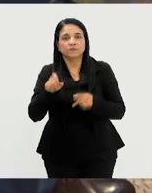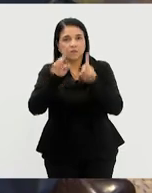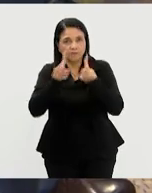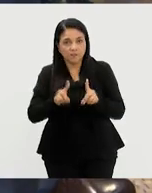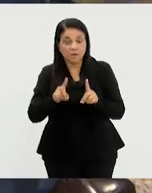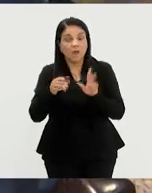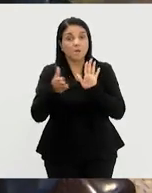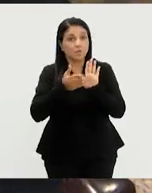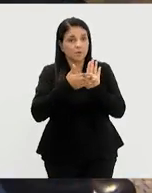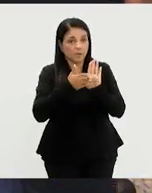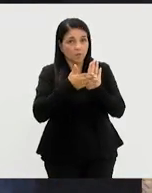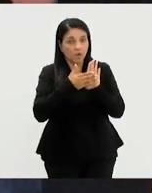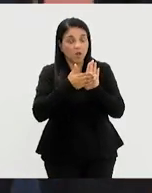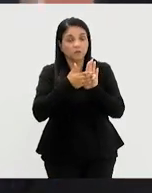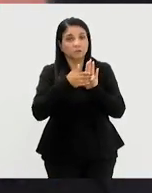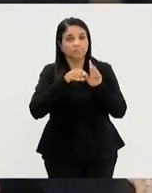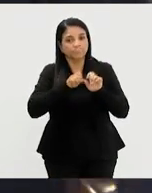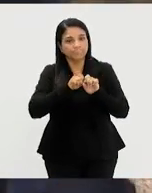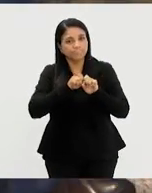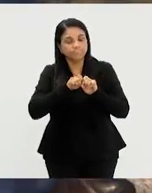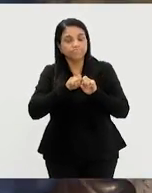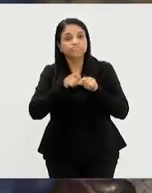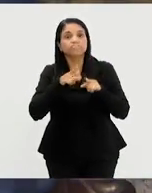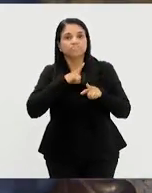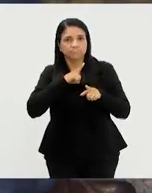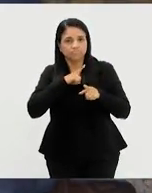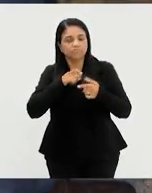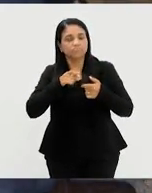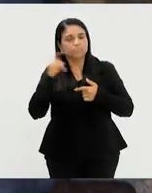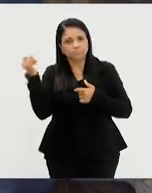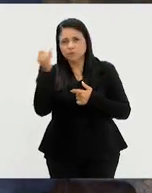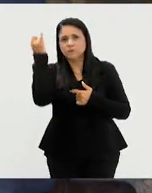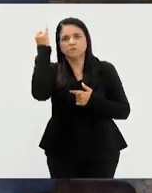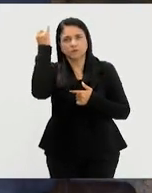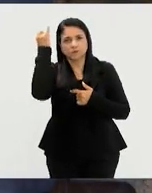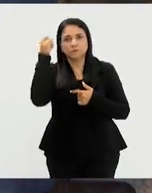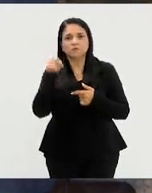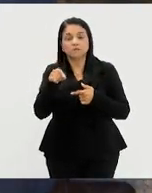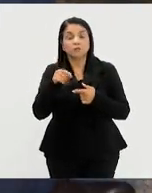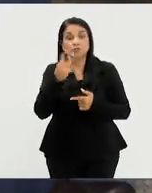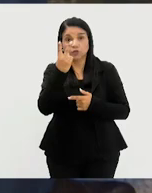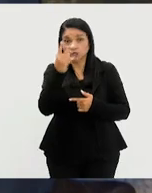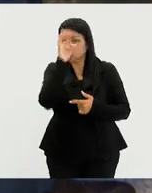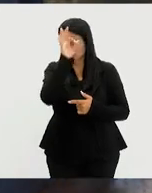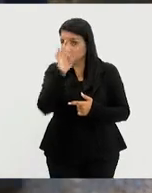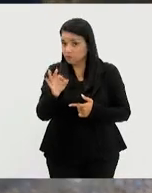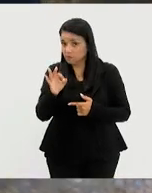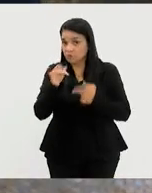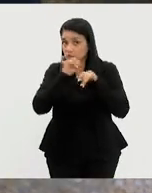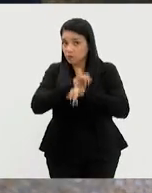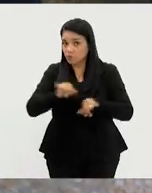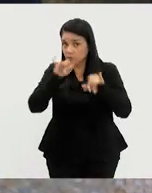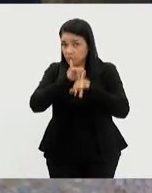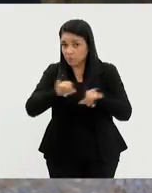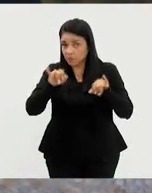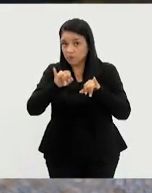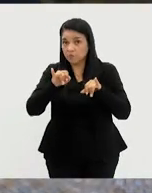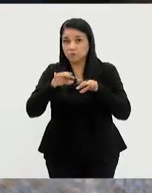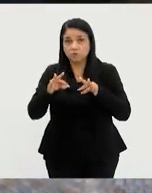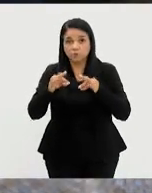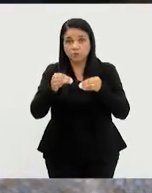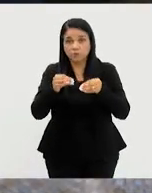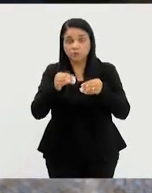dele é muito mais Ampla que o deputado Alan L apresentou que 2% de propaganda de todos os poderes